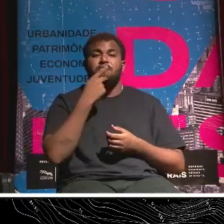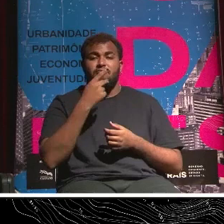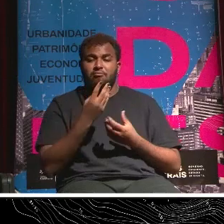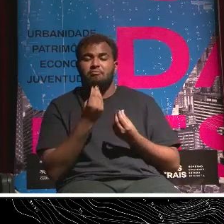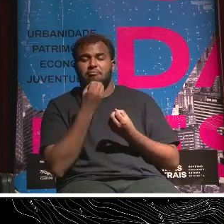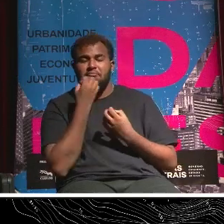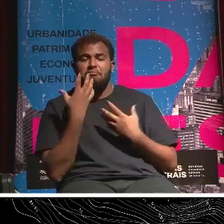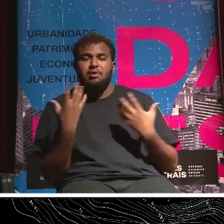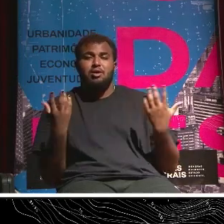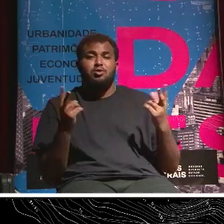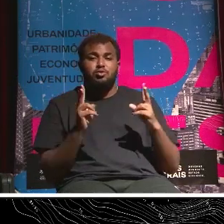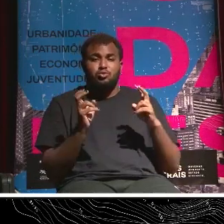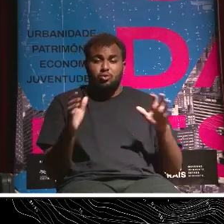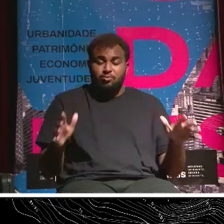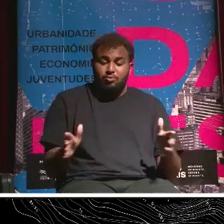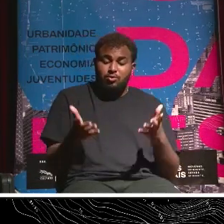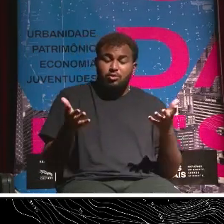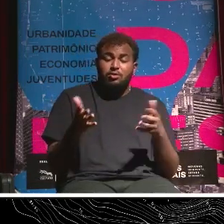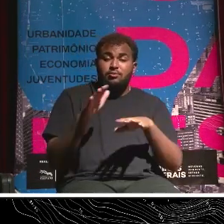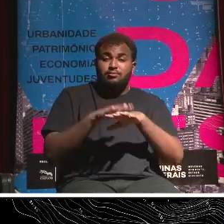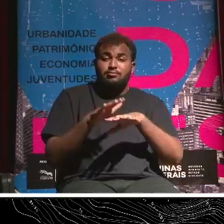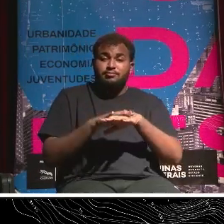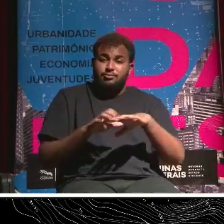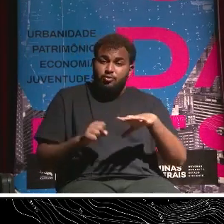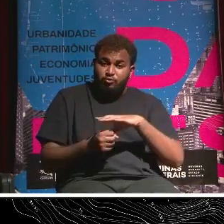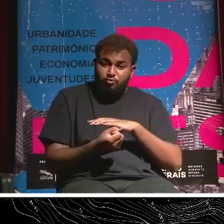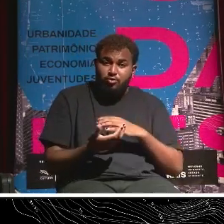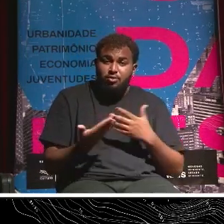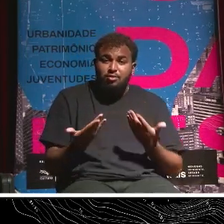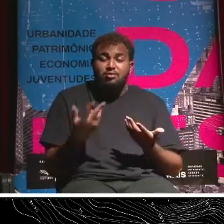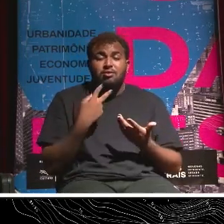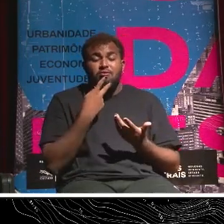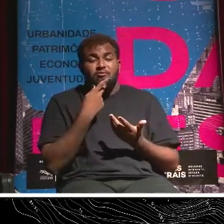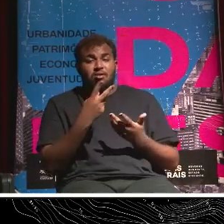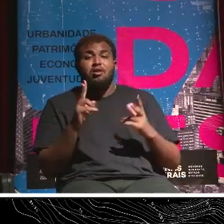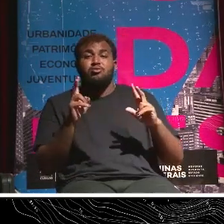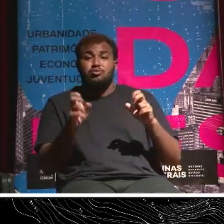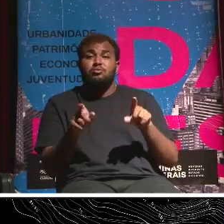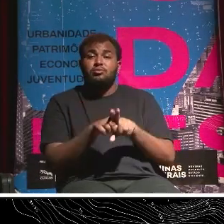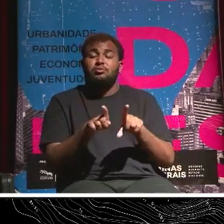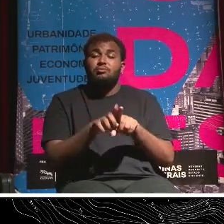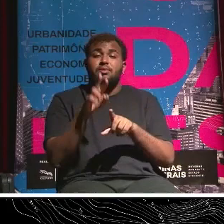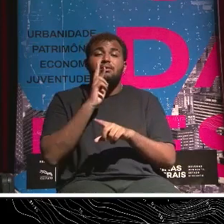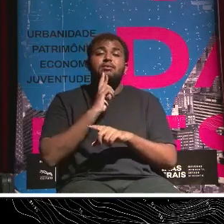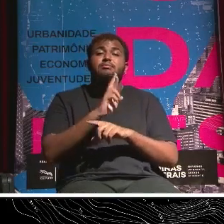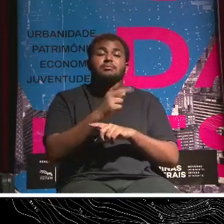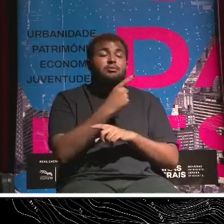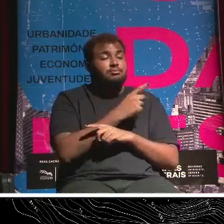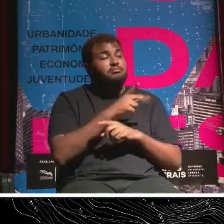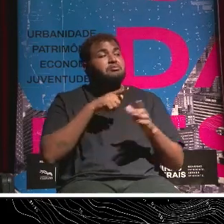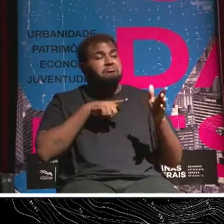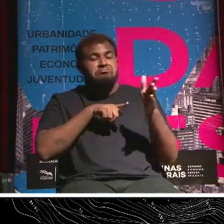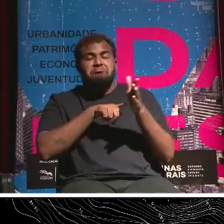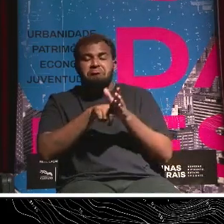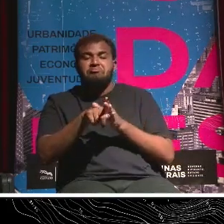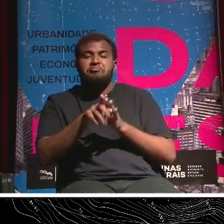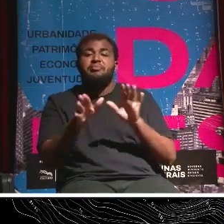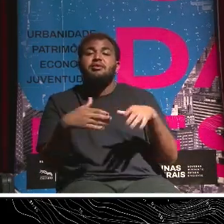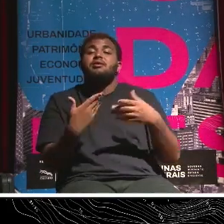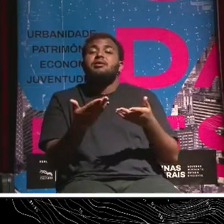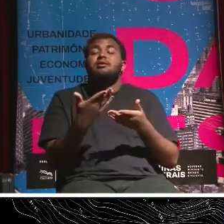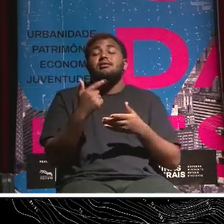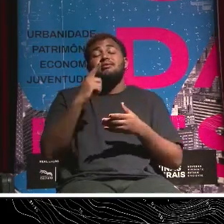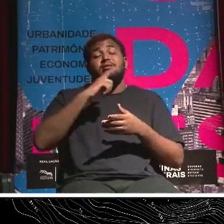questão do incentivo e do fundo, né? Já entra um pouco aqui na resposta a essa pergunta aqui. Mas, enfim,